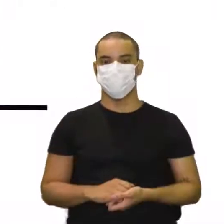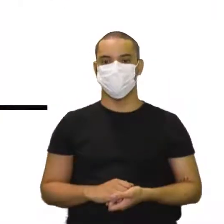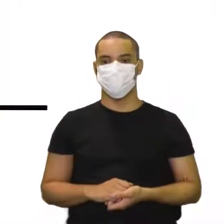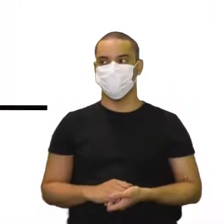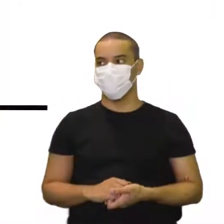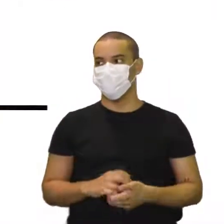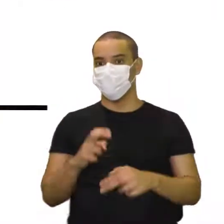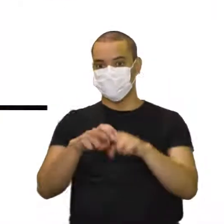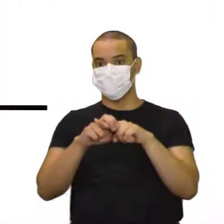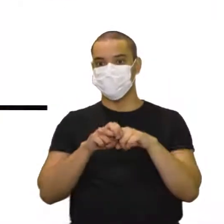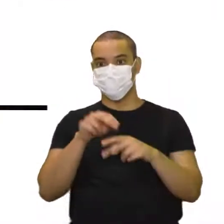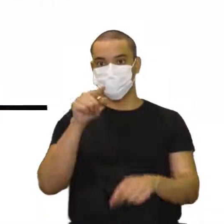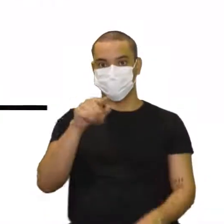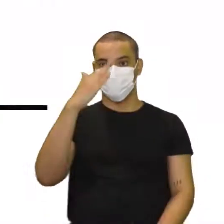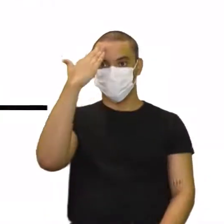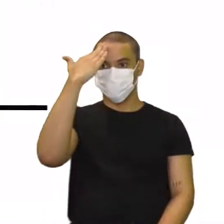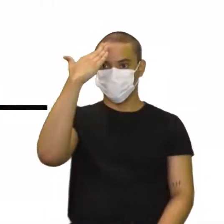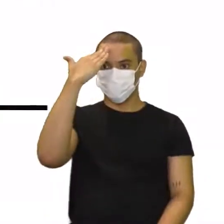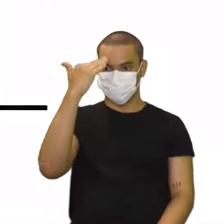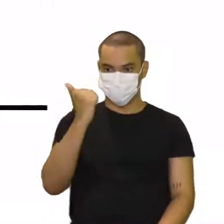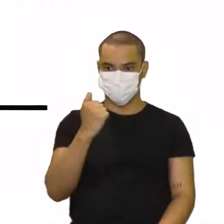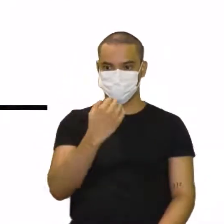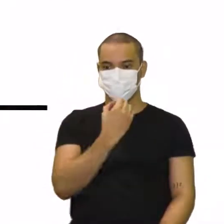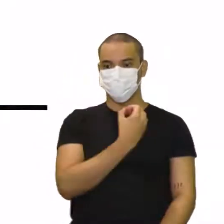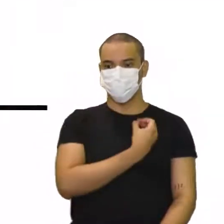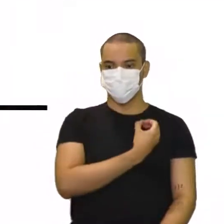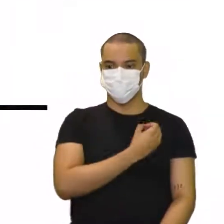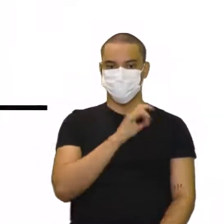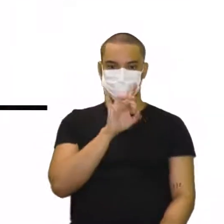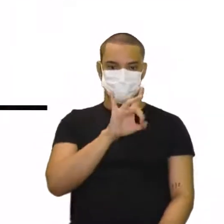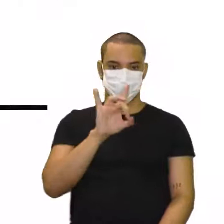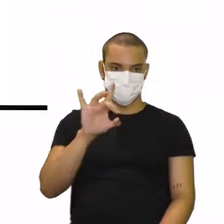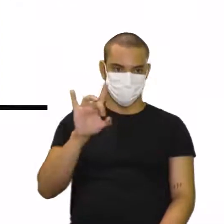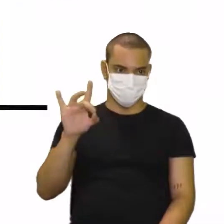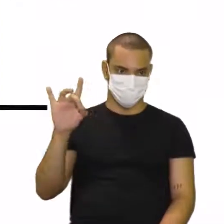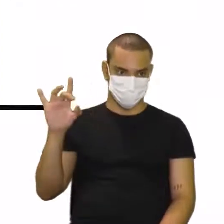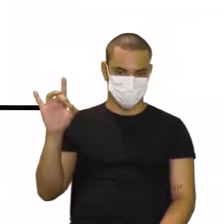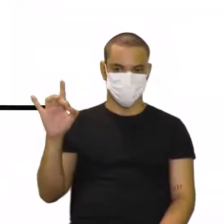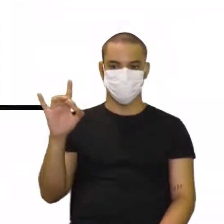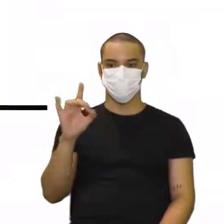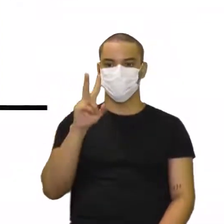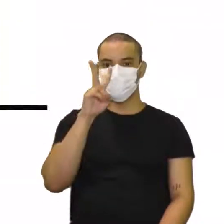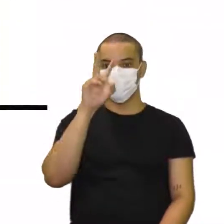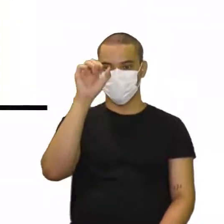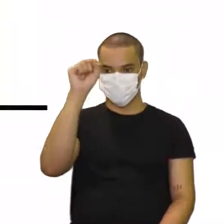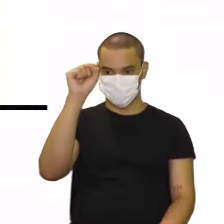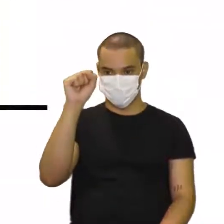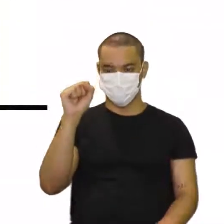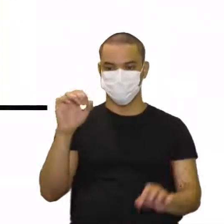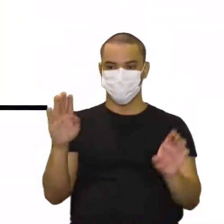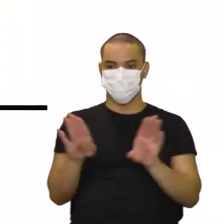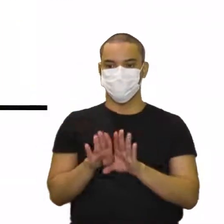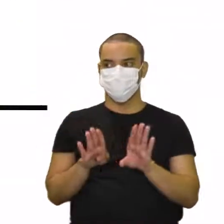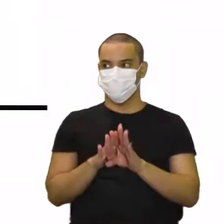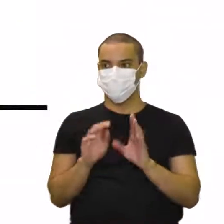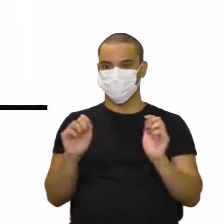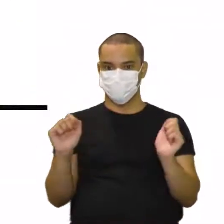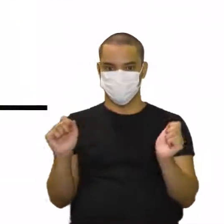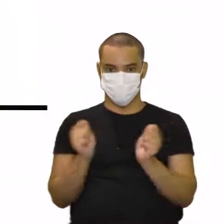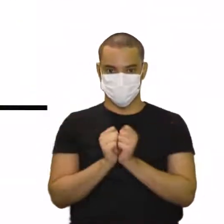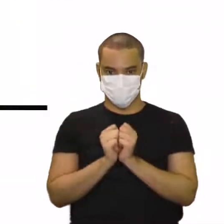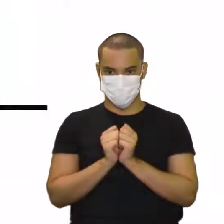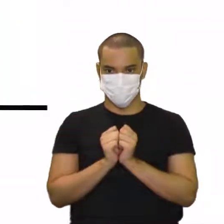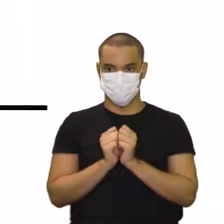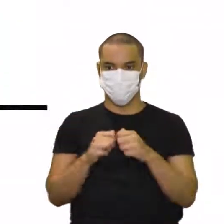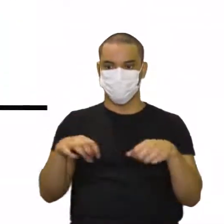você sabe representar a questão da força e da